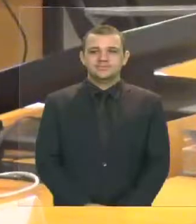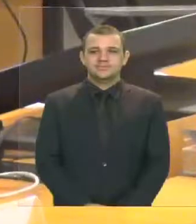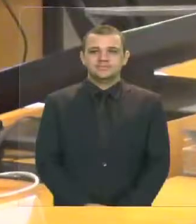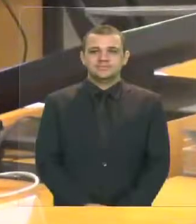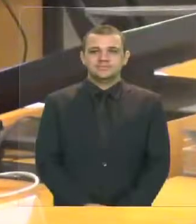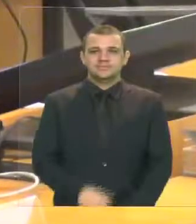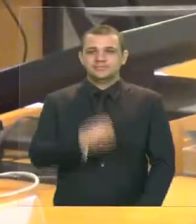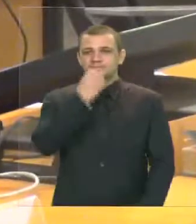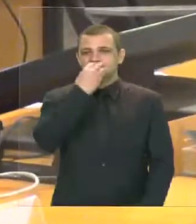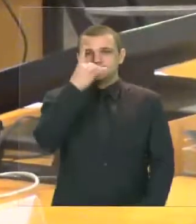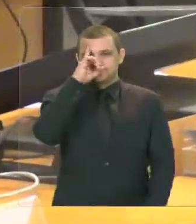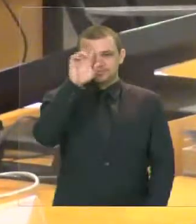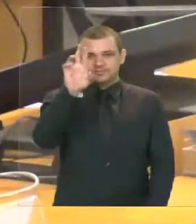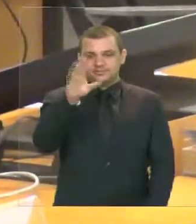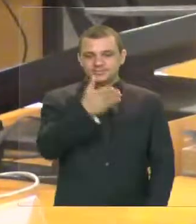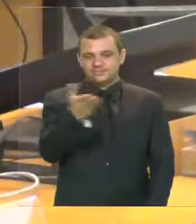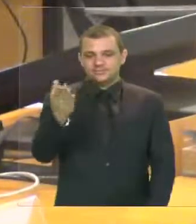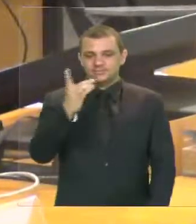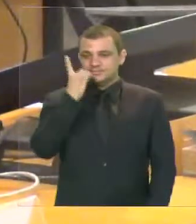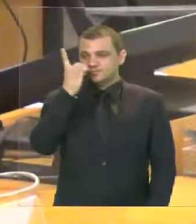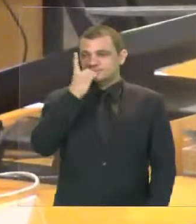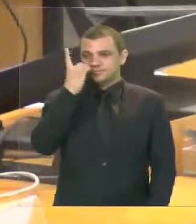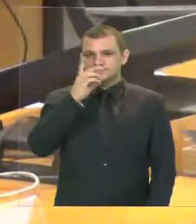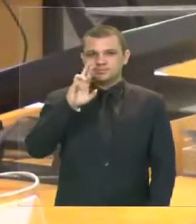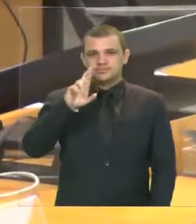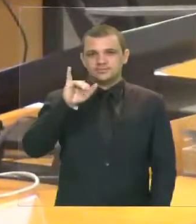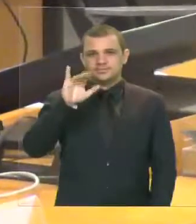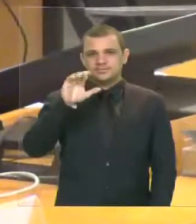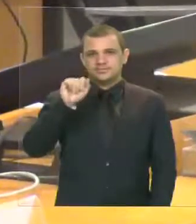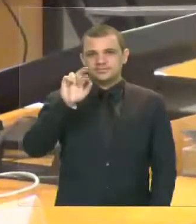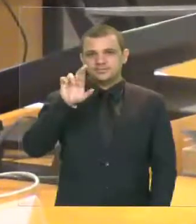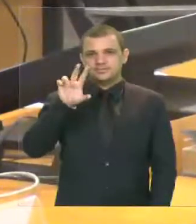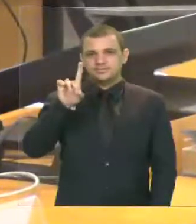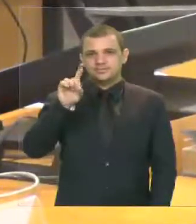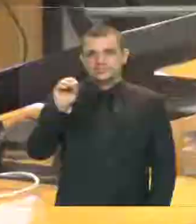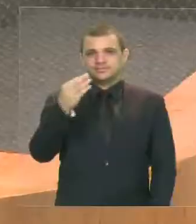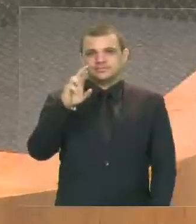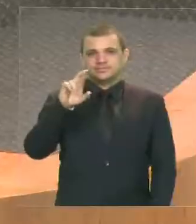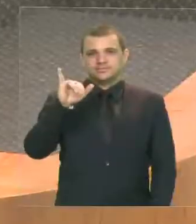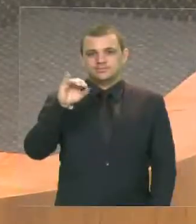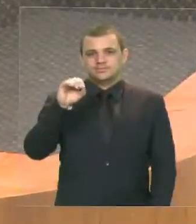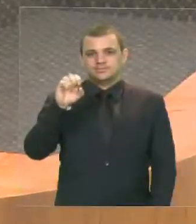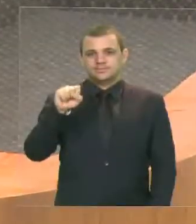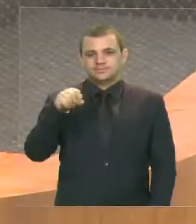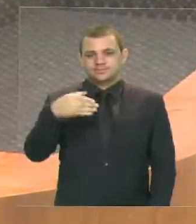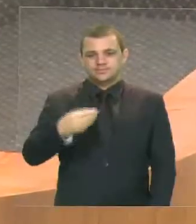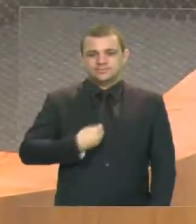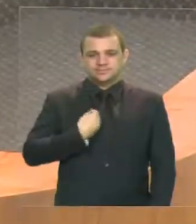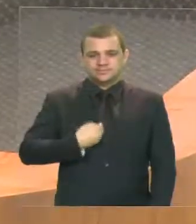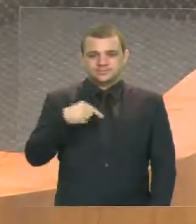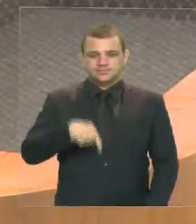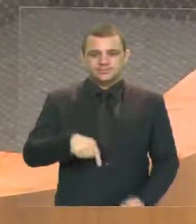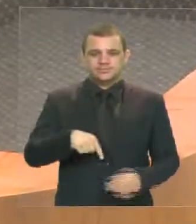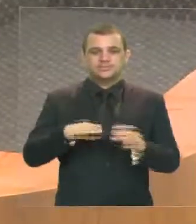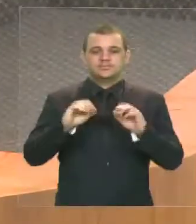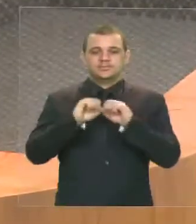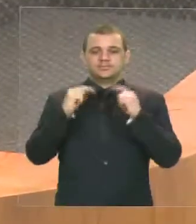Bom dia, senhor deputado Ricardo Rios, na presidência dessa casa, senhoras e senhores